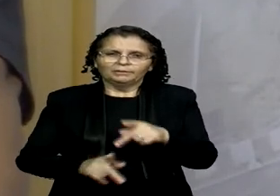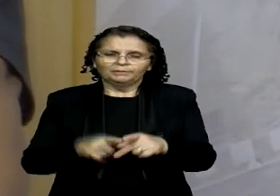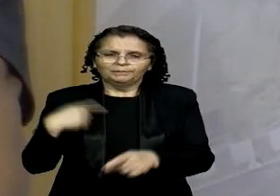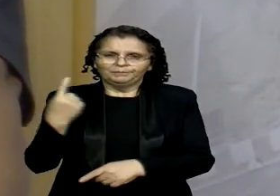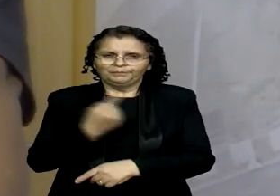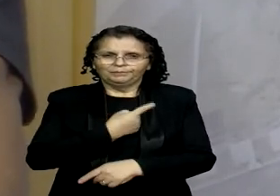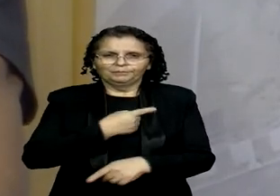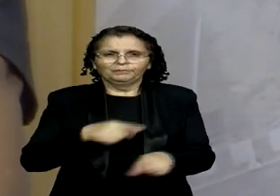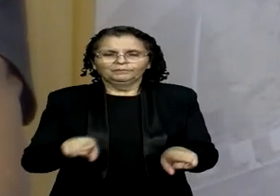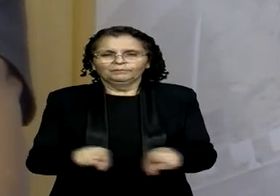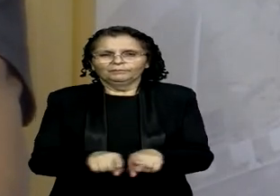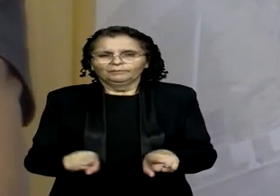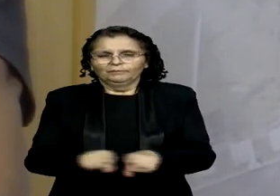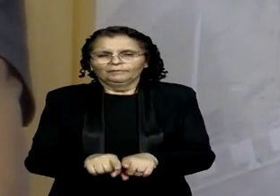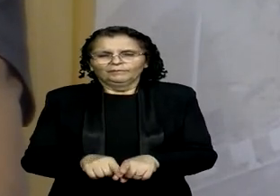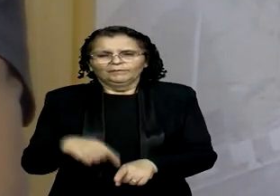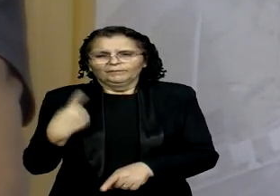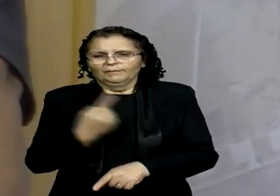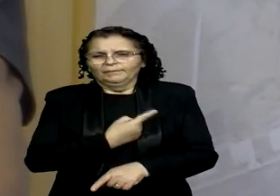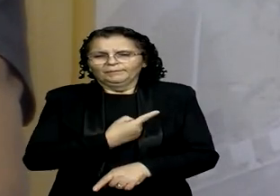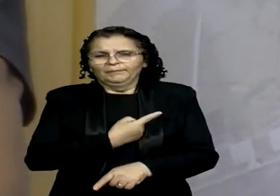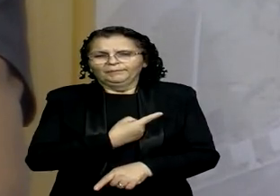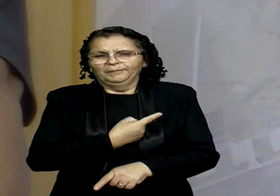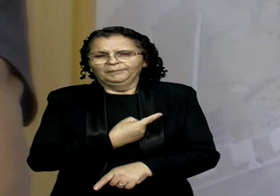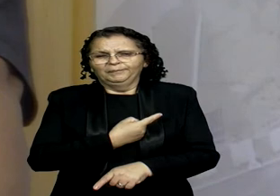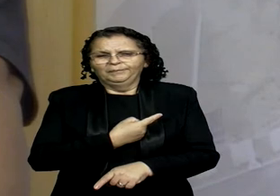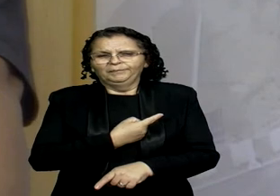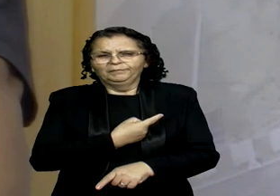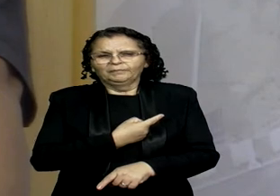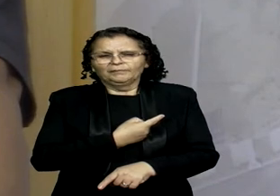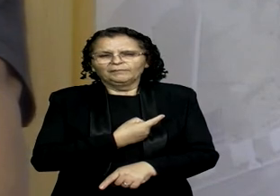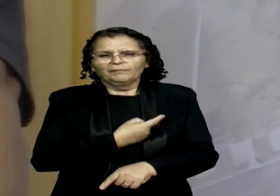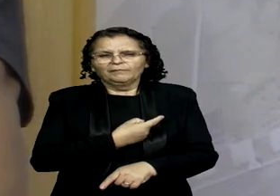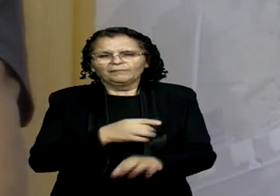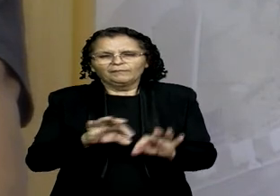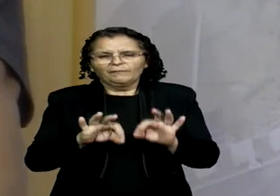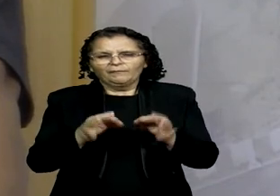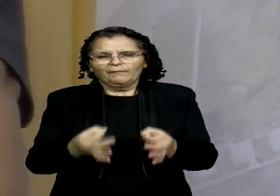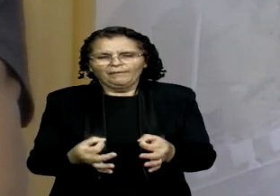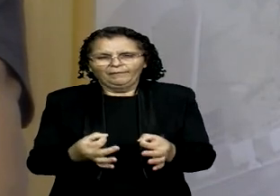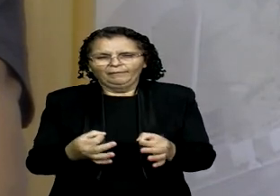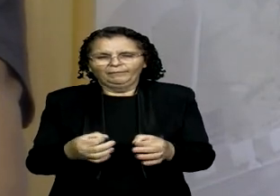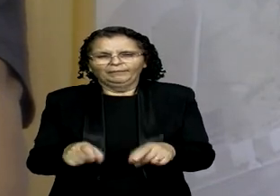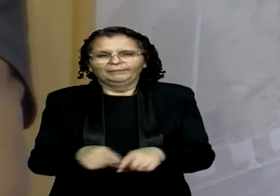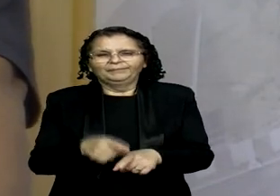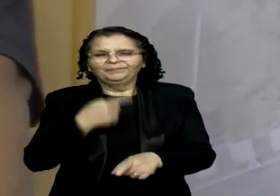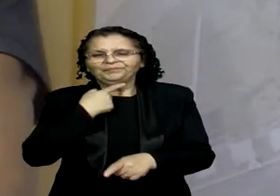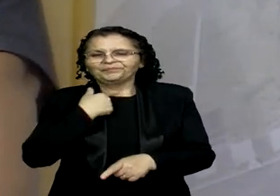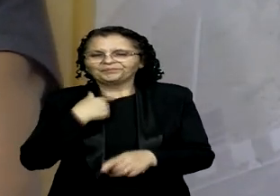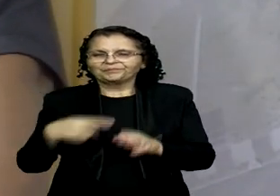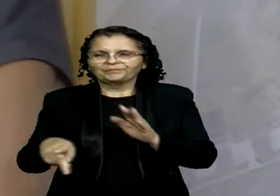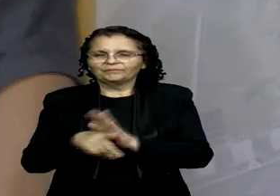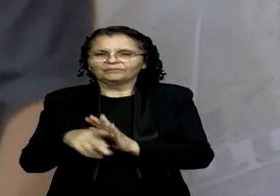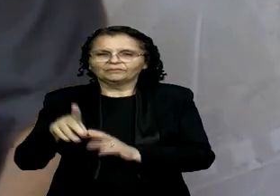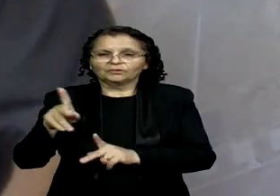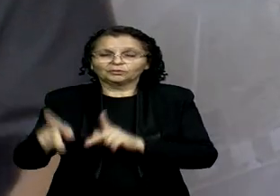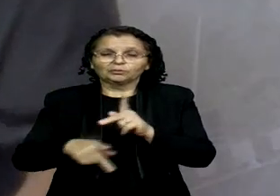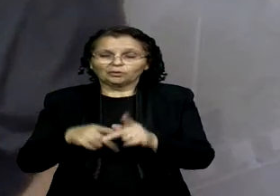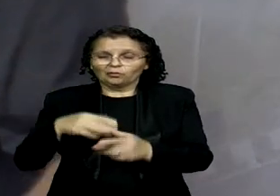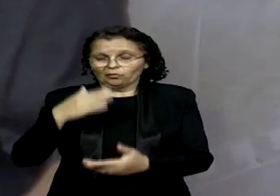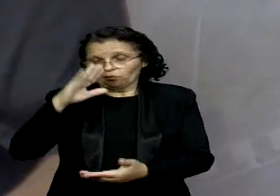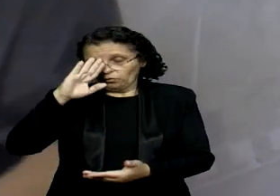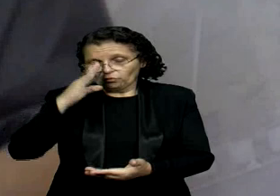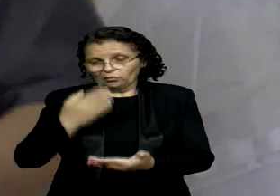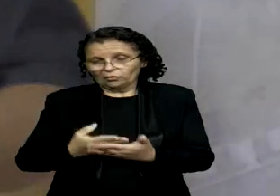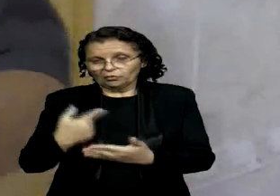nós, porque não estamos aqui parlamentares simplesmente por estar. Estamos aqui pela vontade popular, porque o povo confiou na